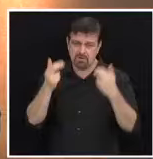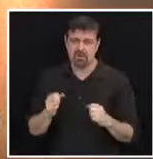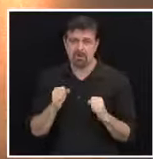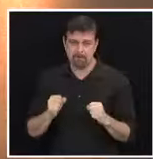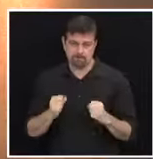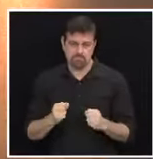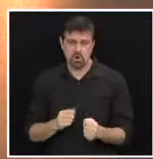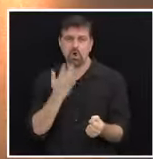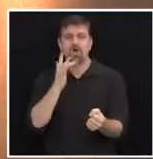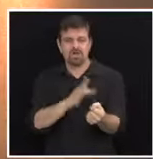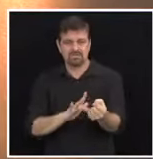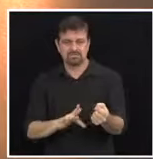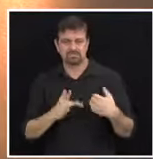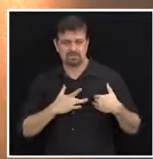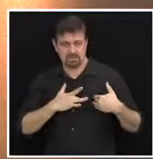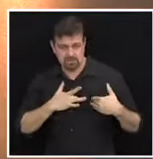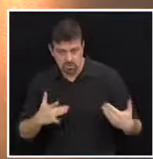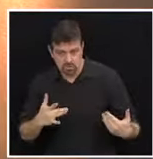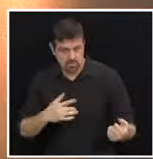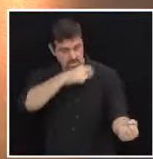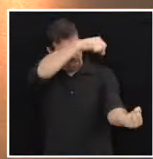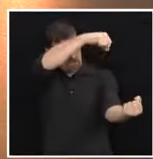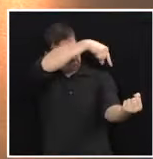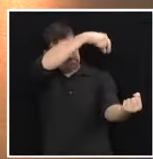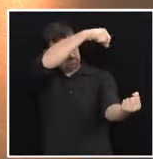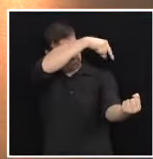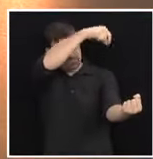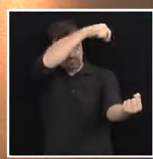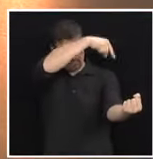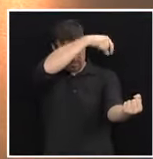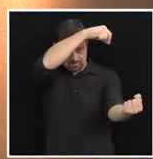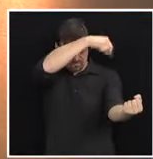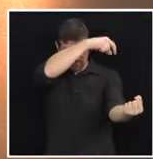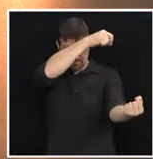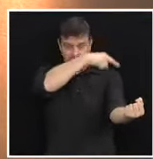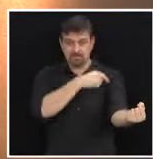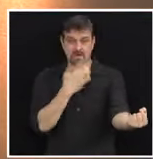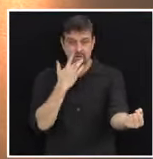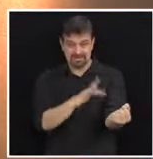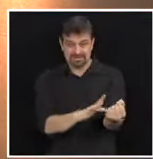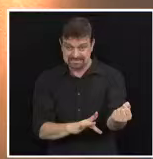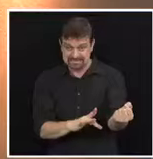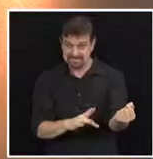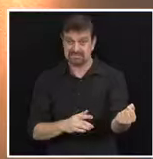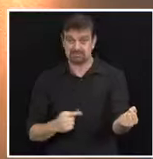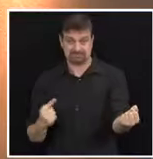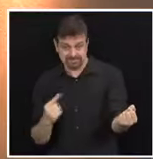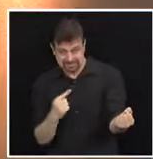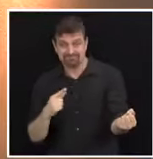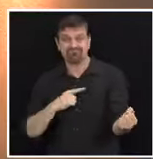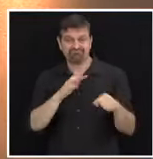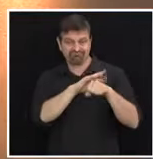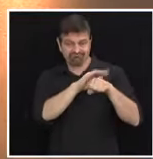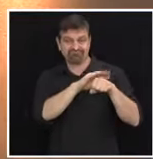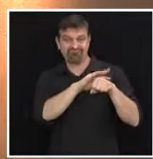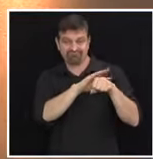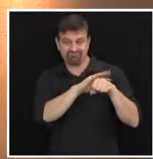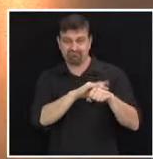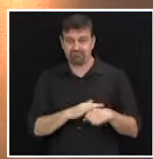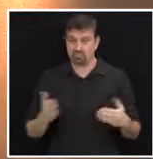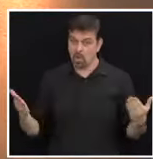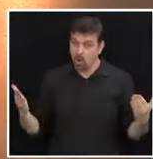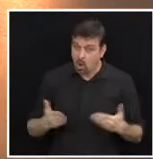Fazer uma transfusão de sangue é normal para qualquer pessoa, mas nós temos que, hoje, o avanço,